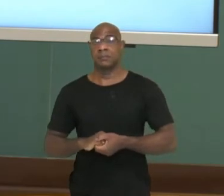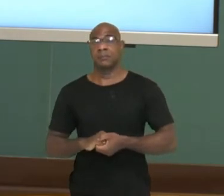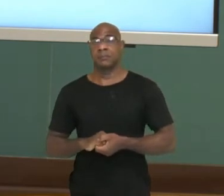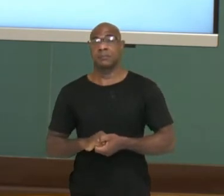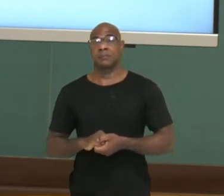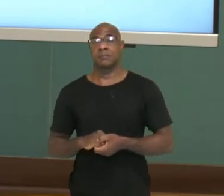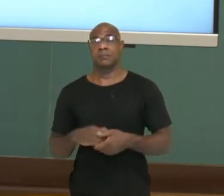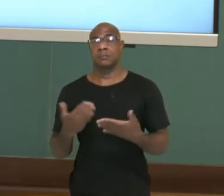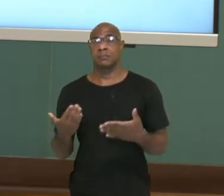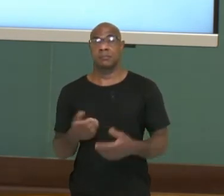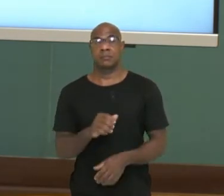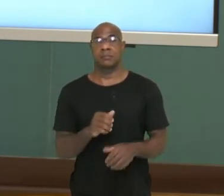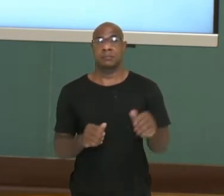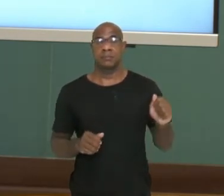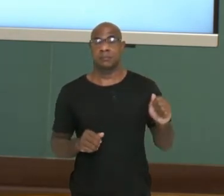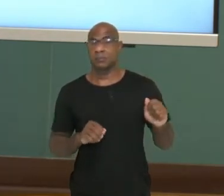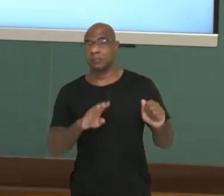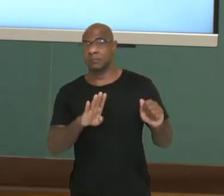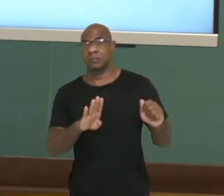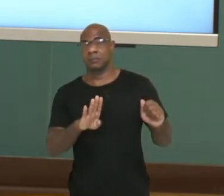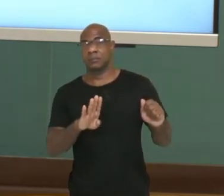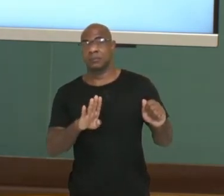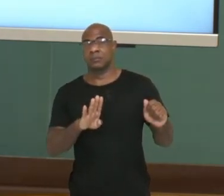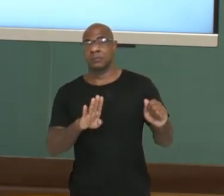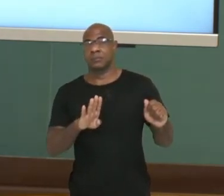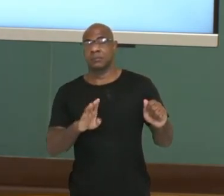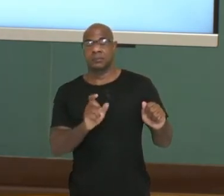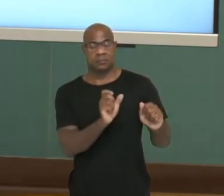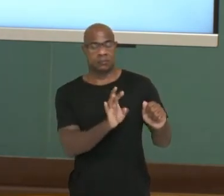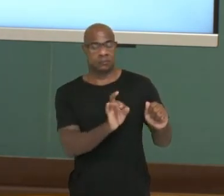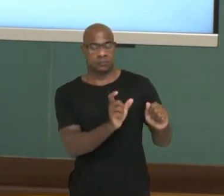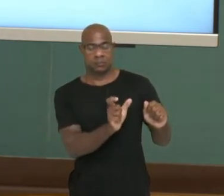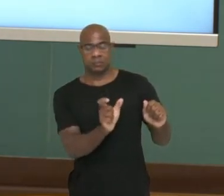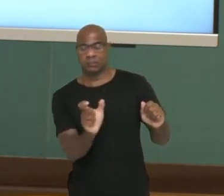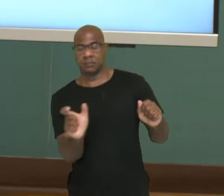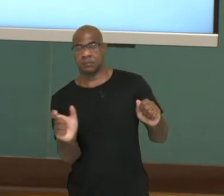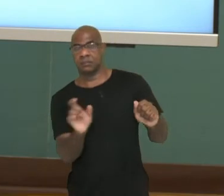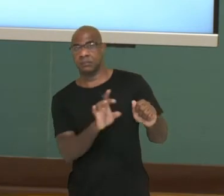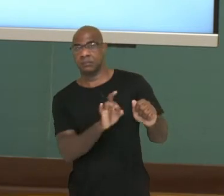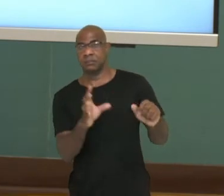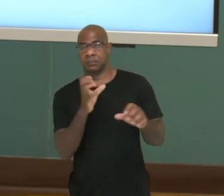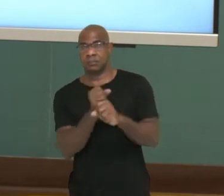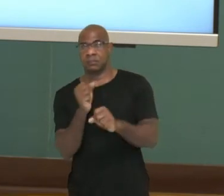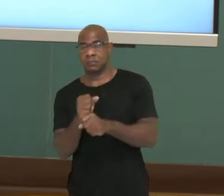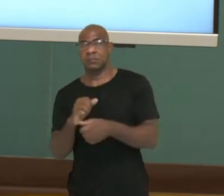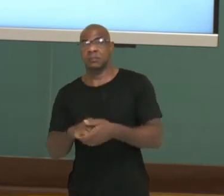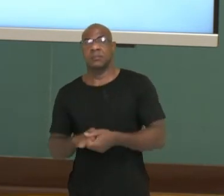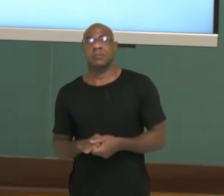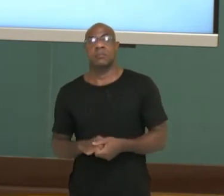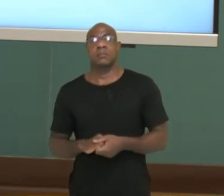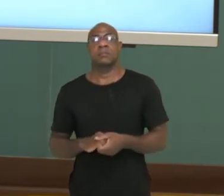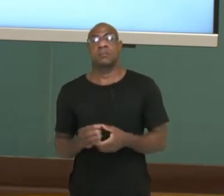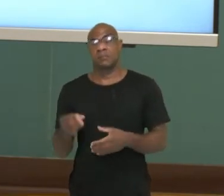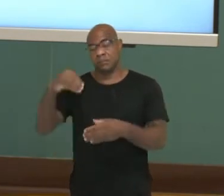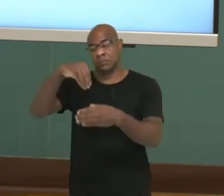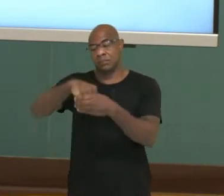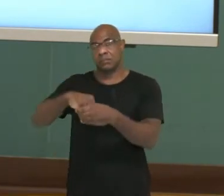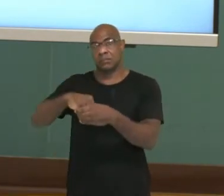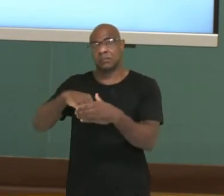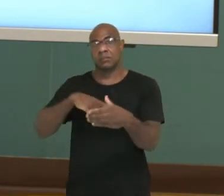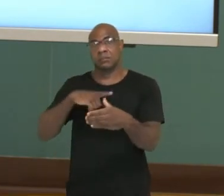A e B vai ser a soma das tensões em cada bateria. E as resistências internas estão em